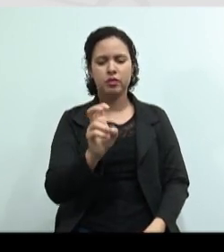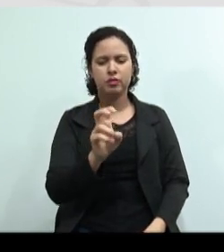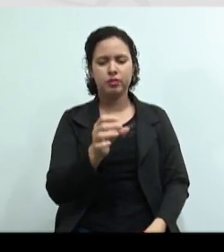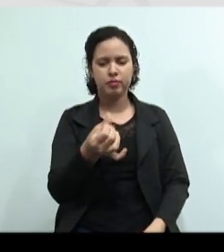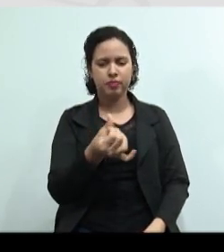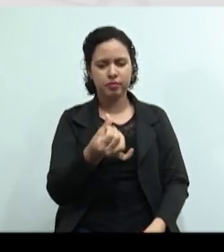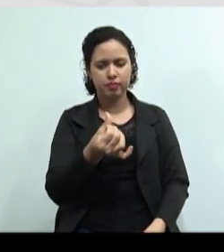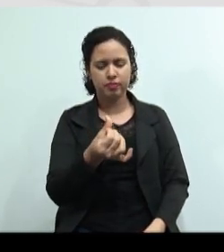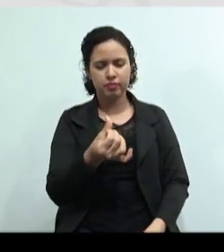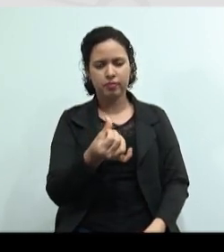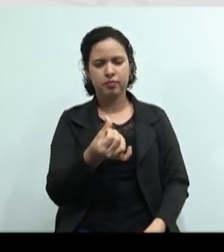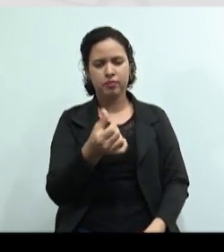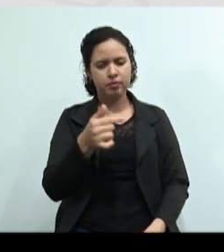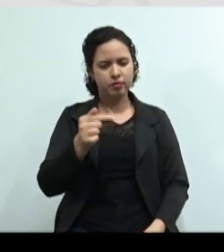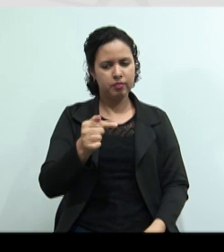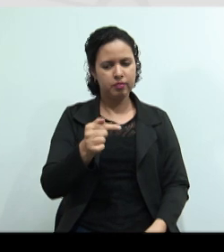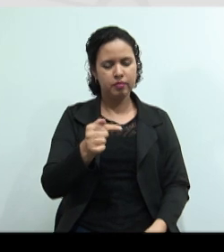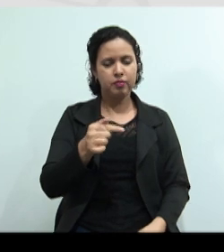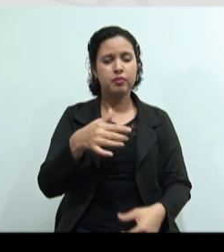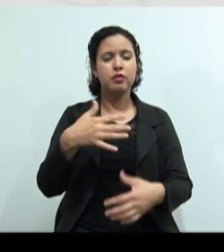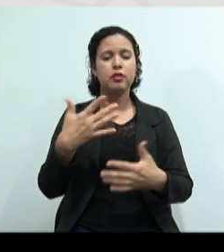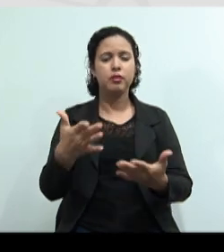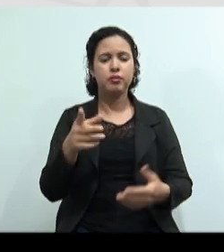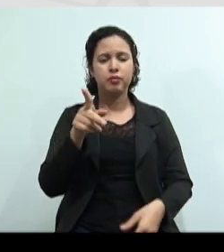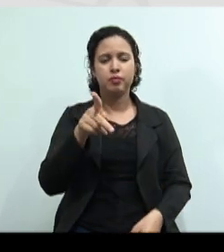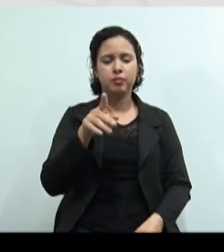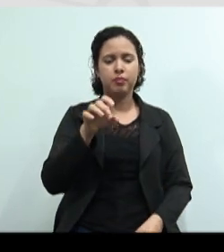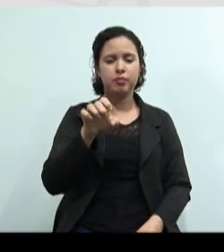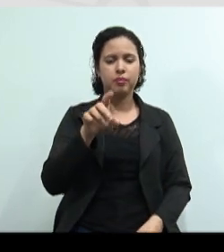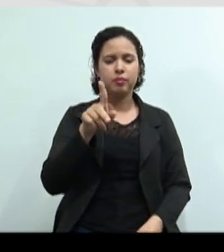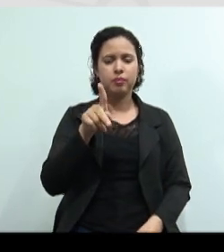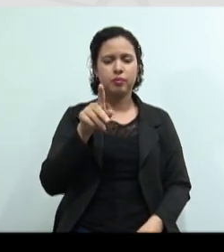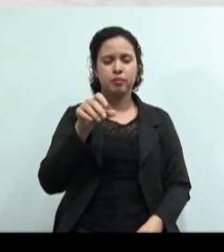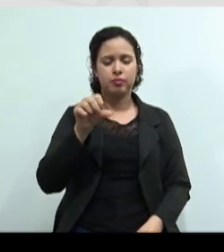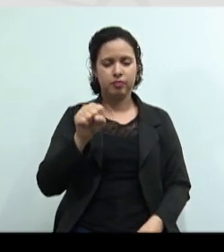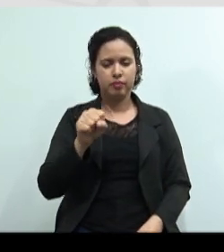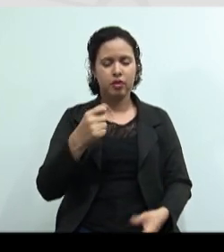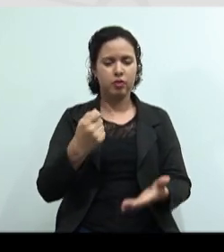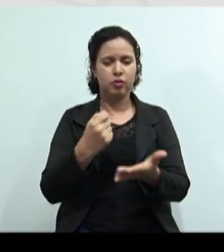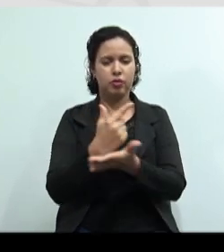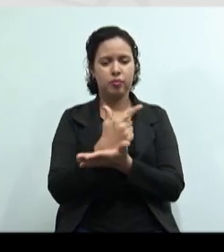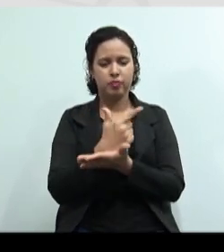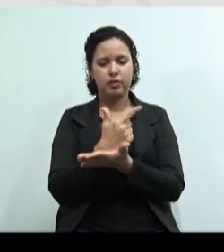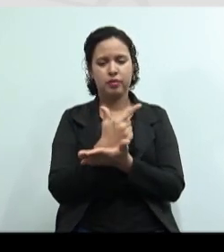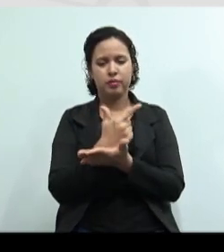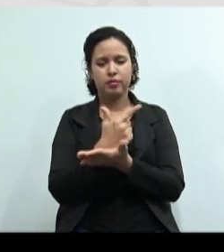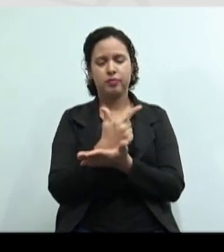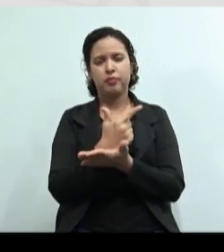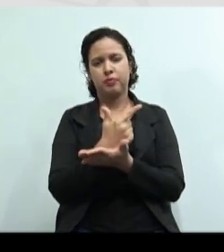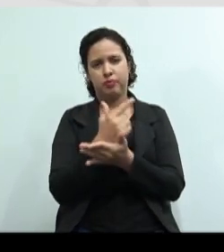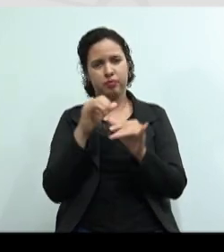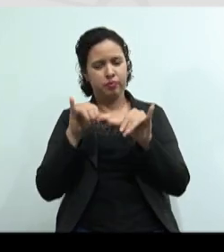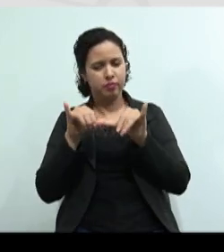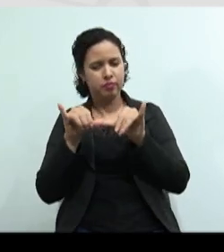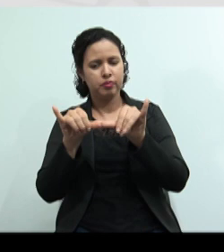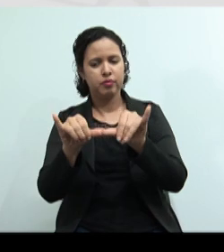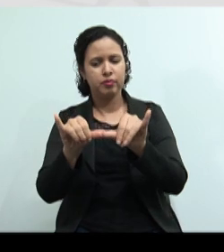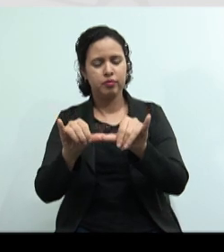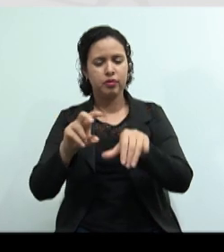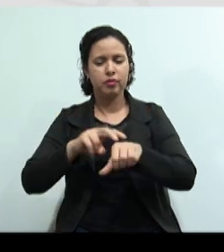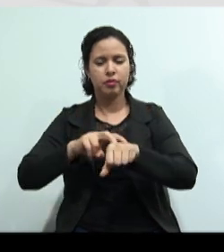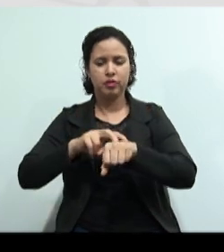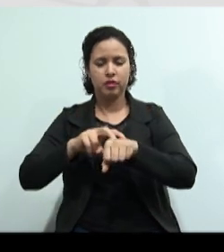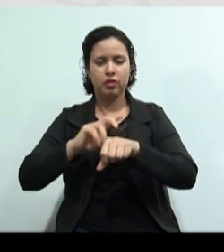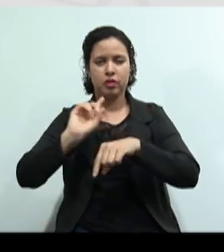sexto, sétimo. Então, no PEPS, vamos lá. Eu comprei a cestinha verde, depois comprei